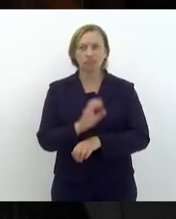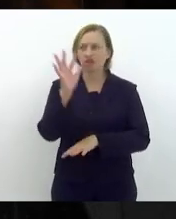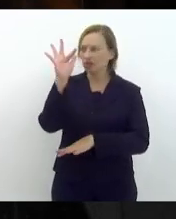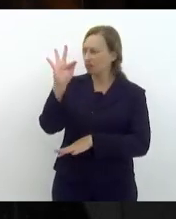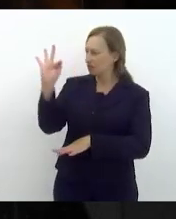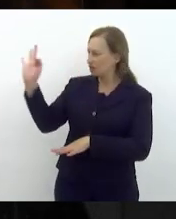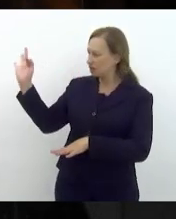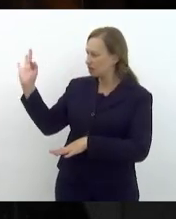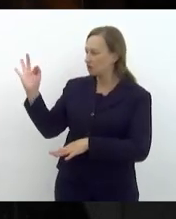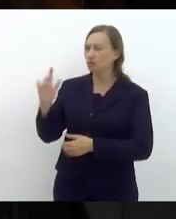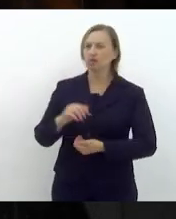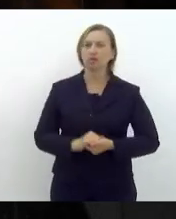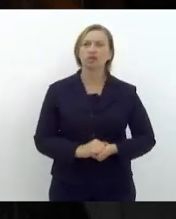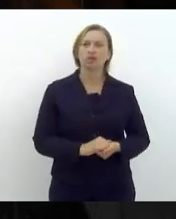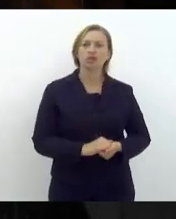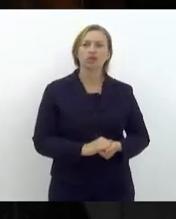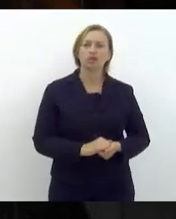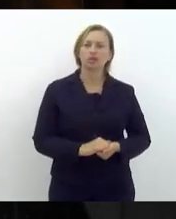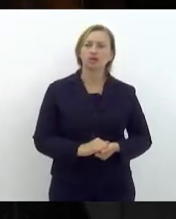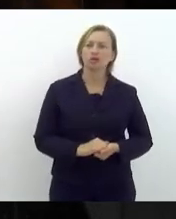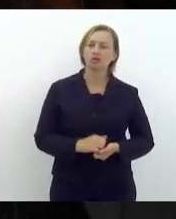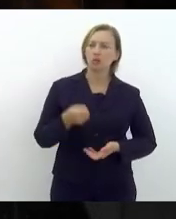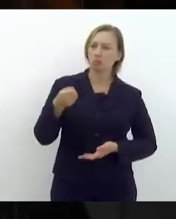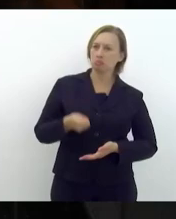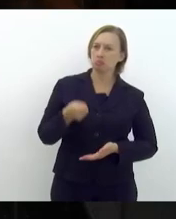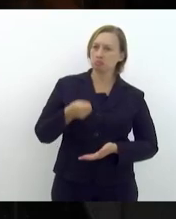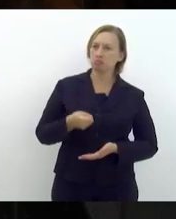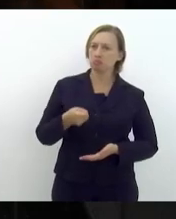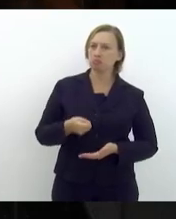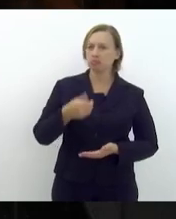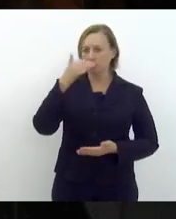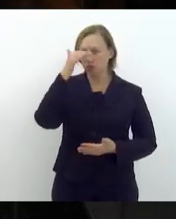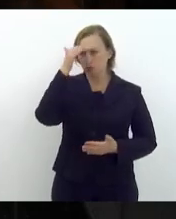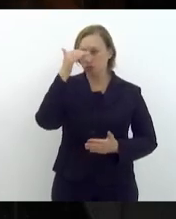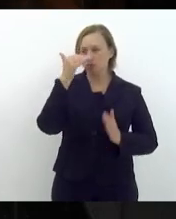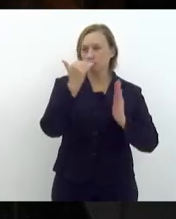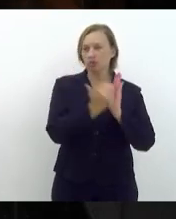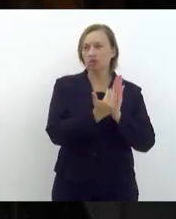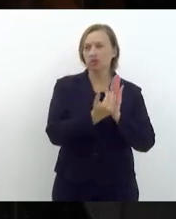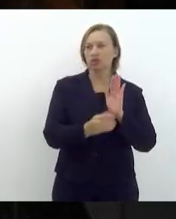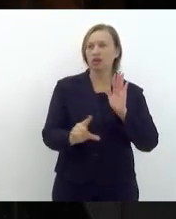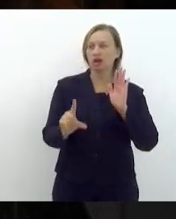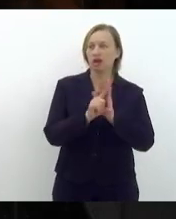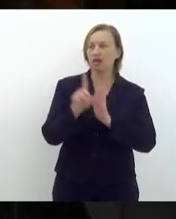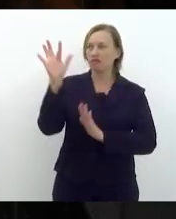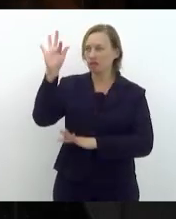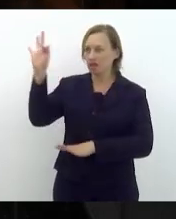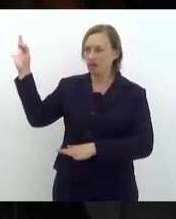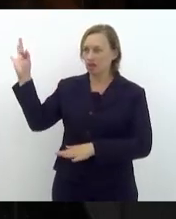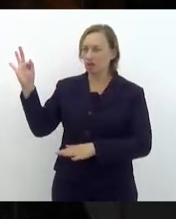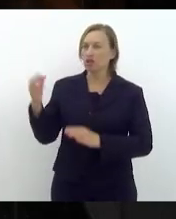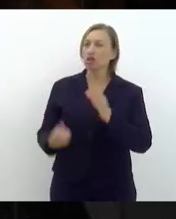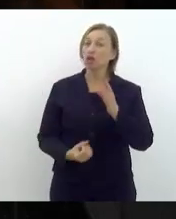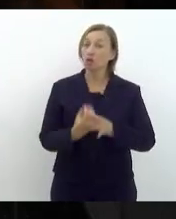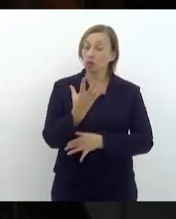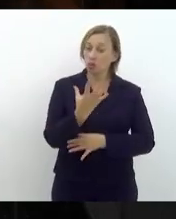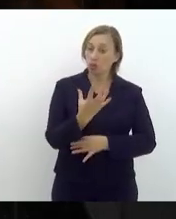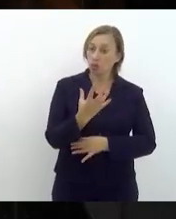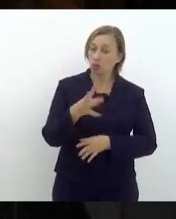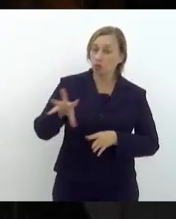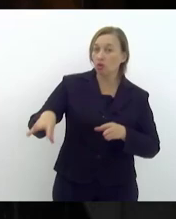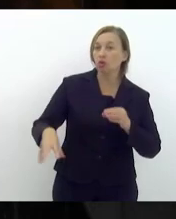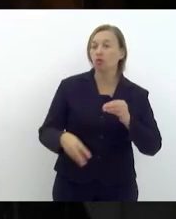que elas tenham a obrigatoriedade de cumprir o que dispõe a lei federal que criou que